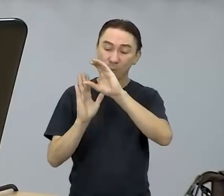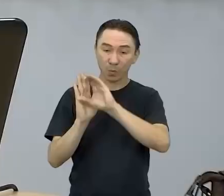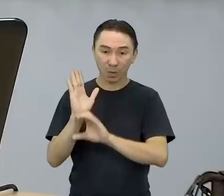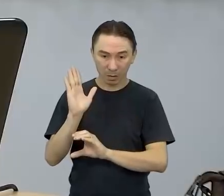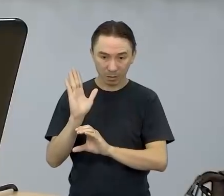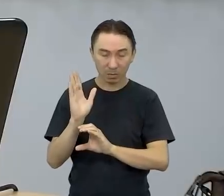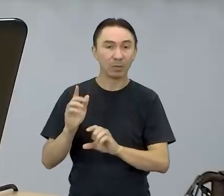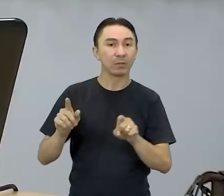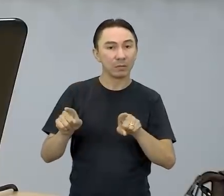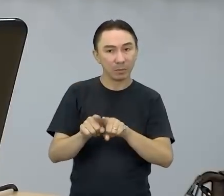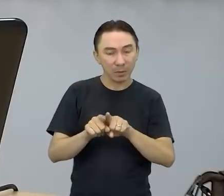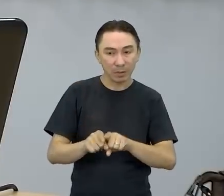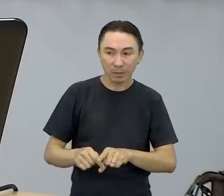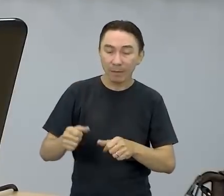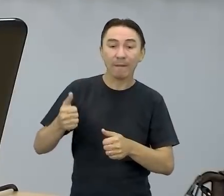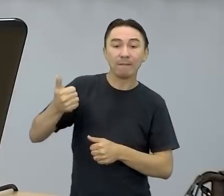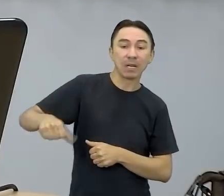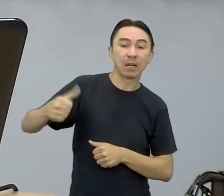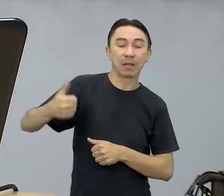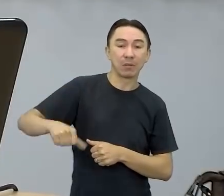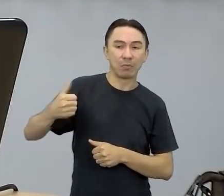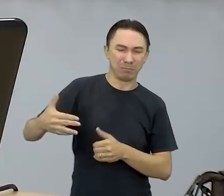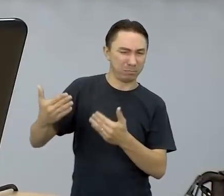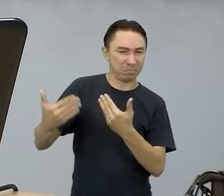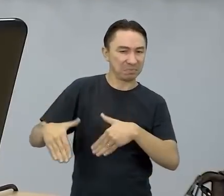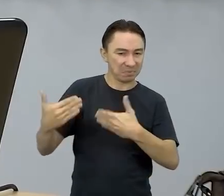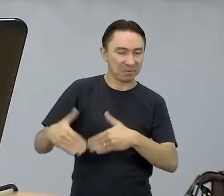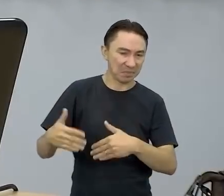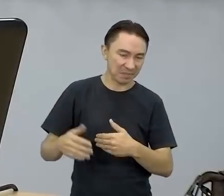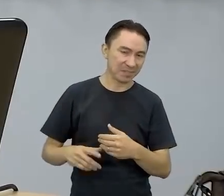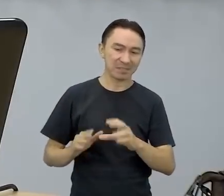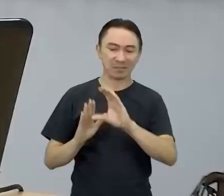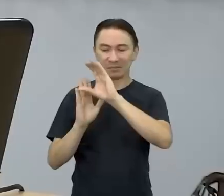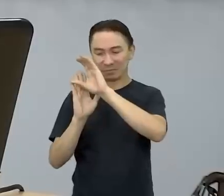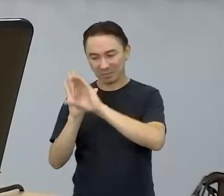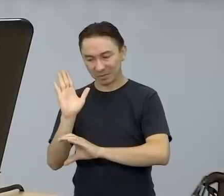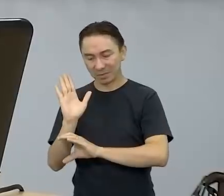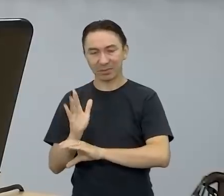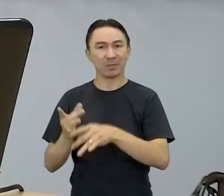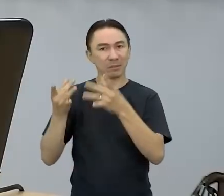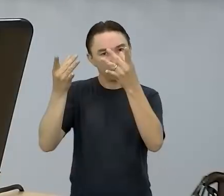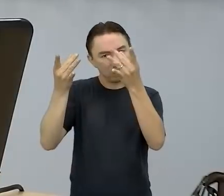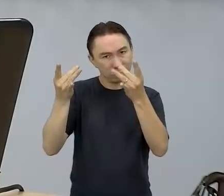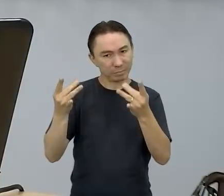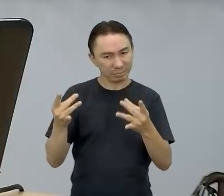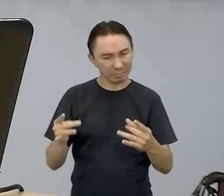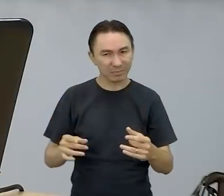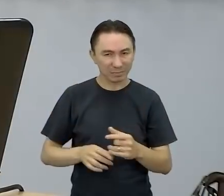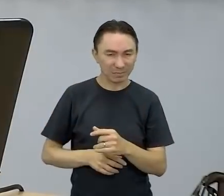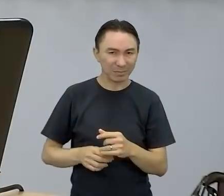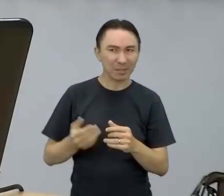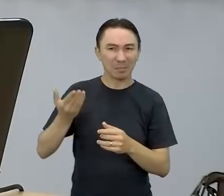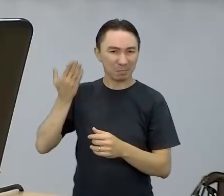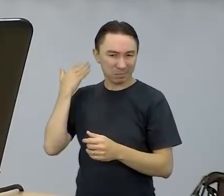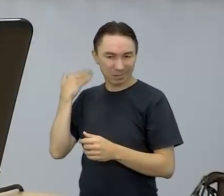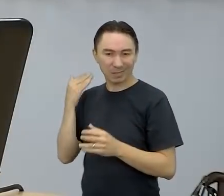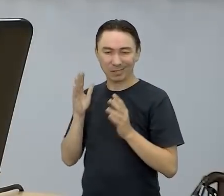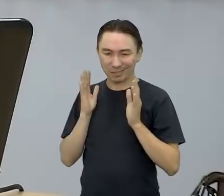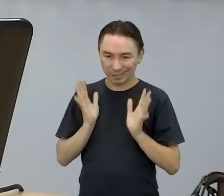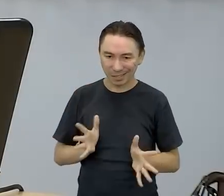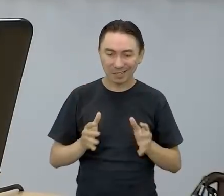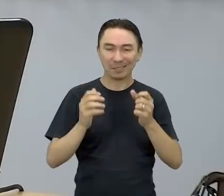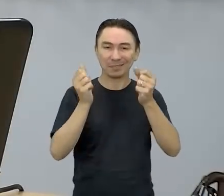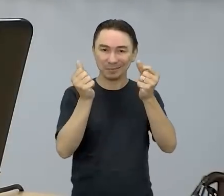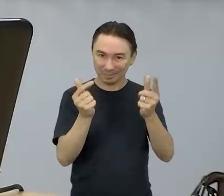vai destrinchar então tanto a parte do currículo, que a gente já falou aí na formação passada, né, trazer um pouquinho aí da ideia